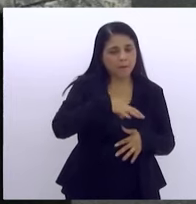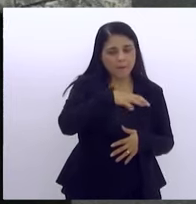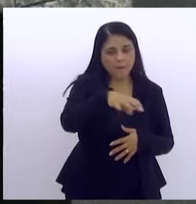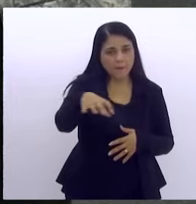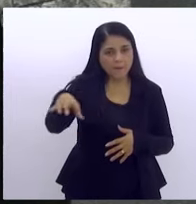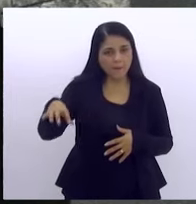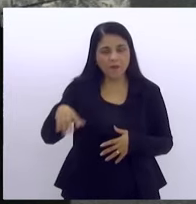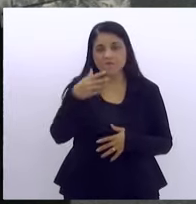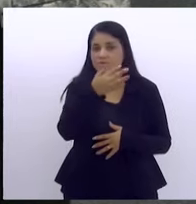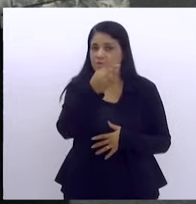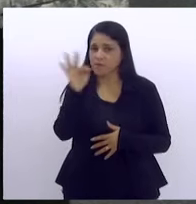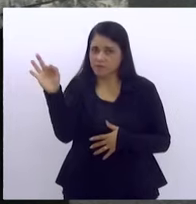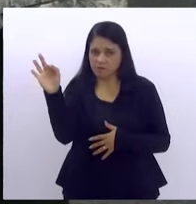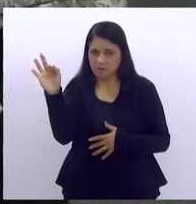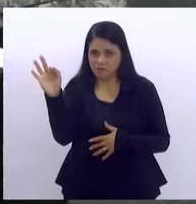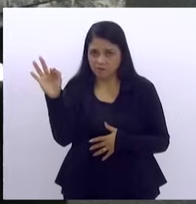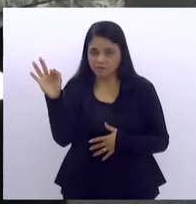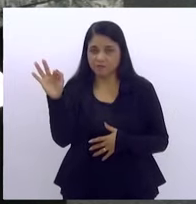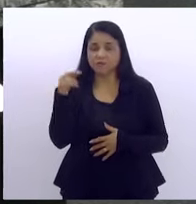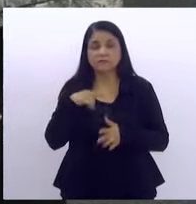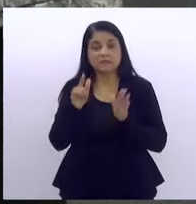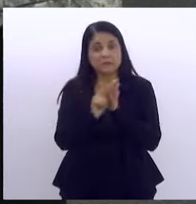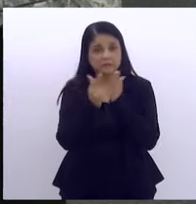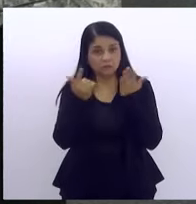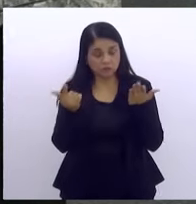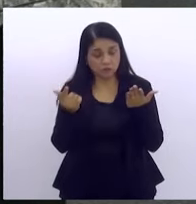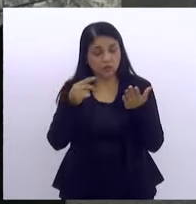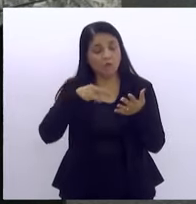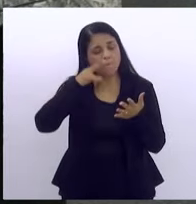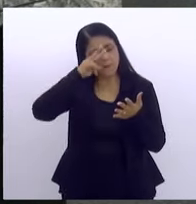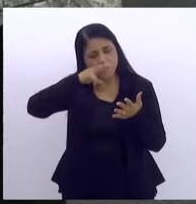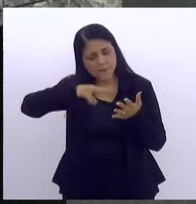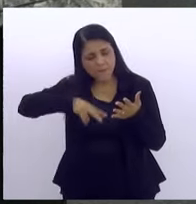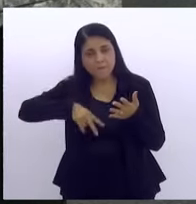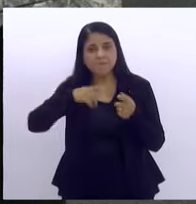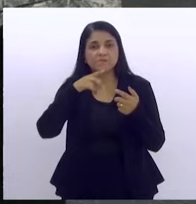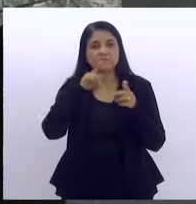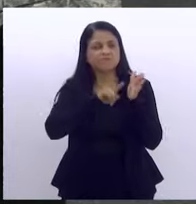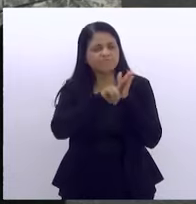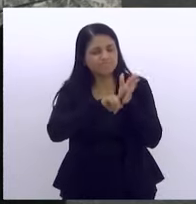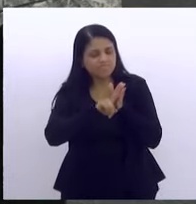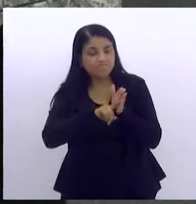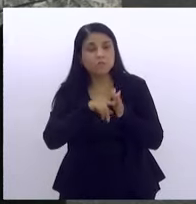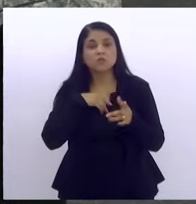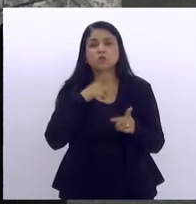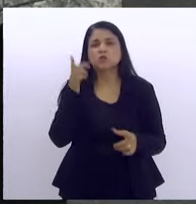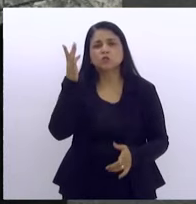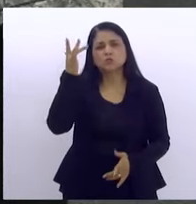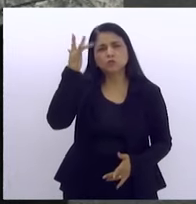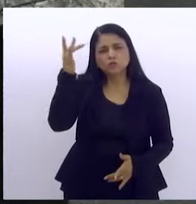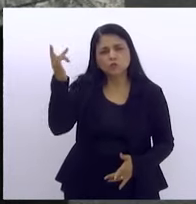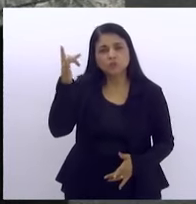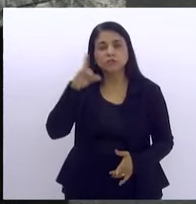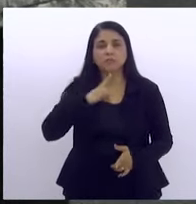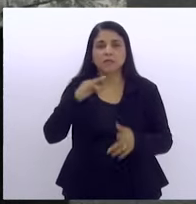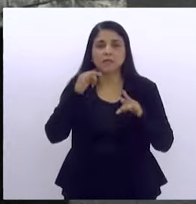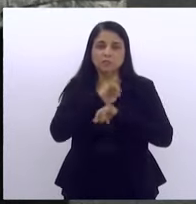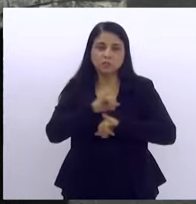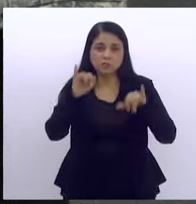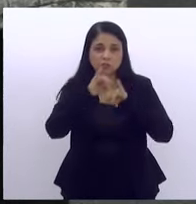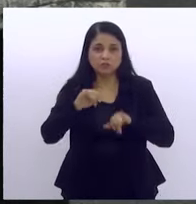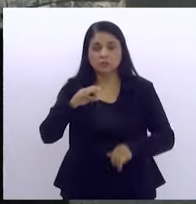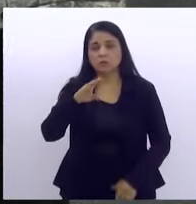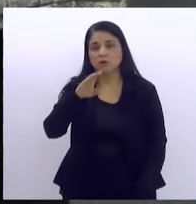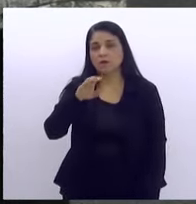federativas. E que a gente que lê jornal verifica que diariamente tem notícia de ações do